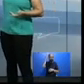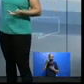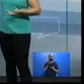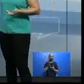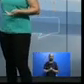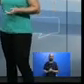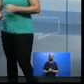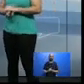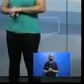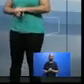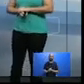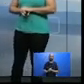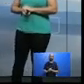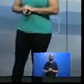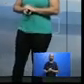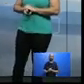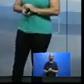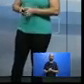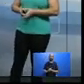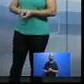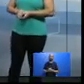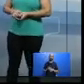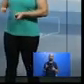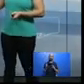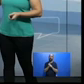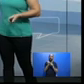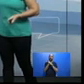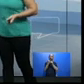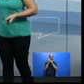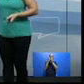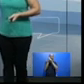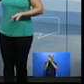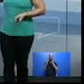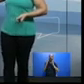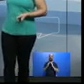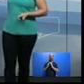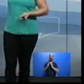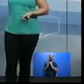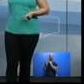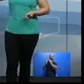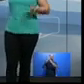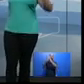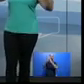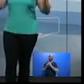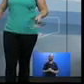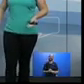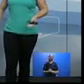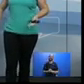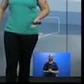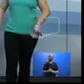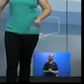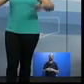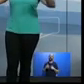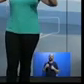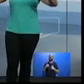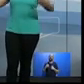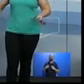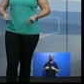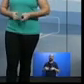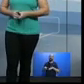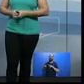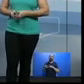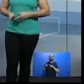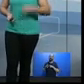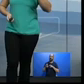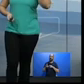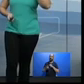E construir casas, né? Então, ele tinha que fazer essas terras produzirem, darem lucro